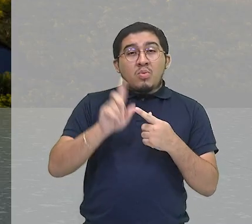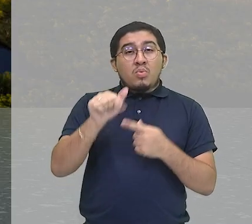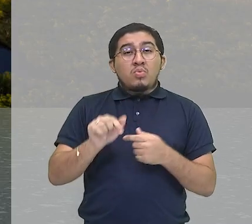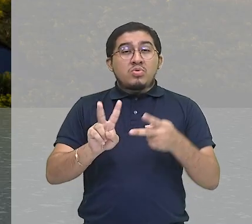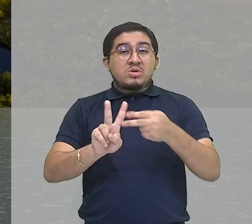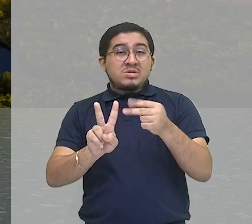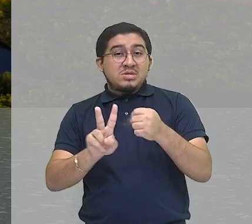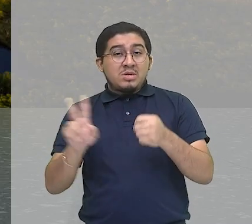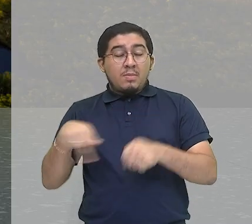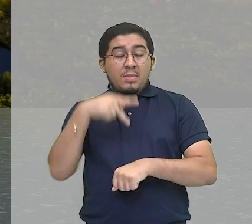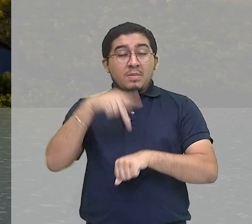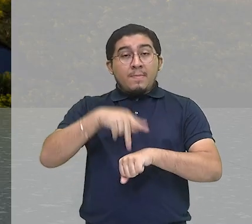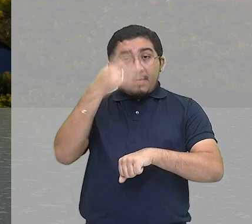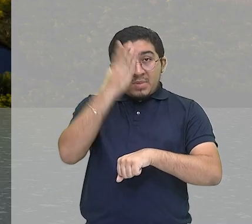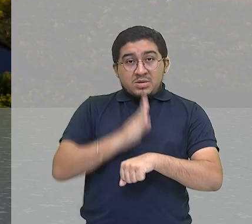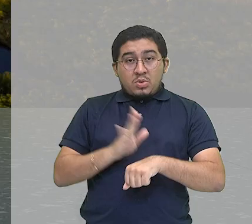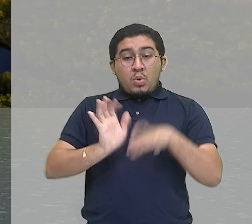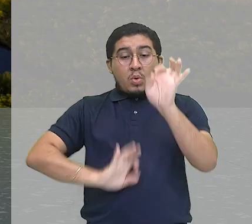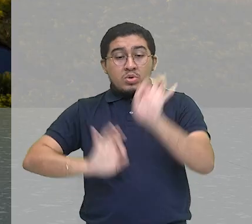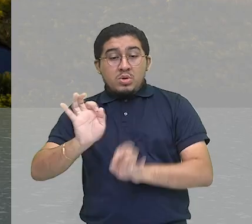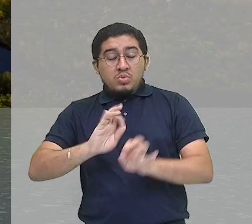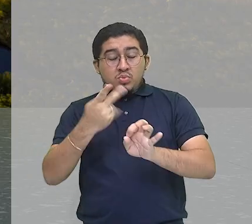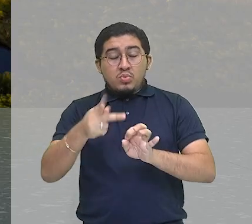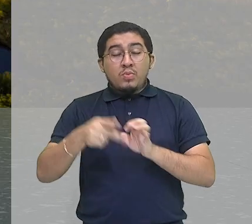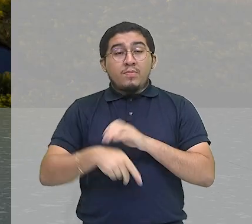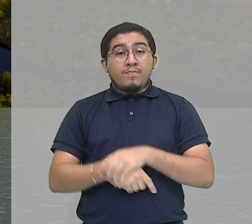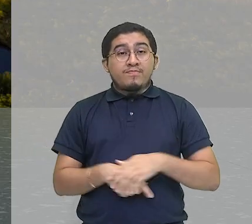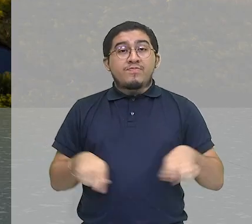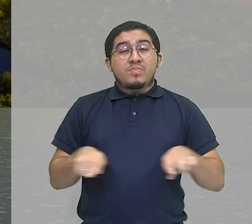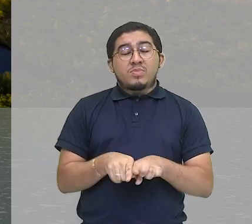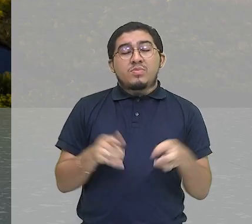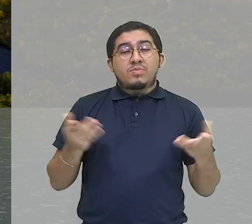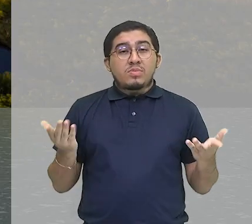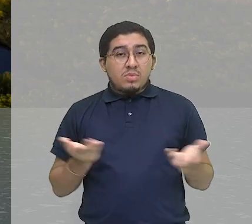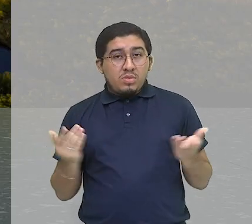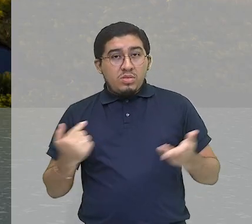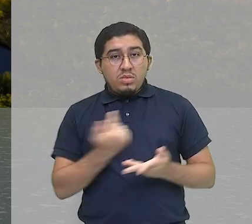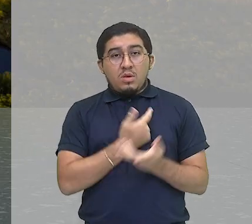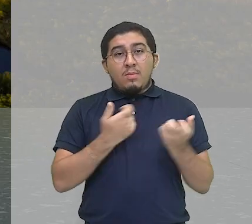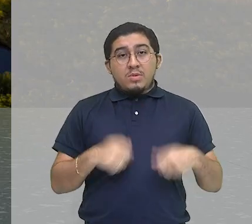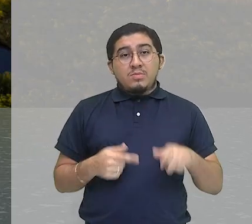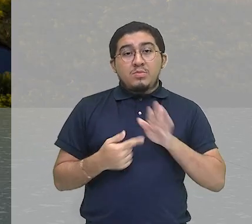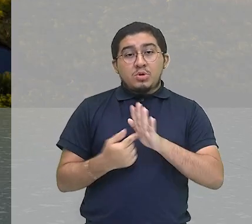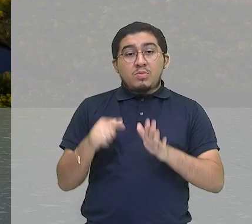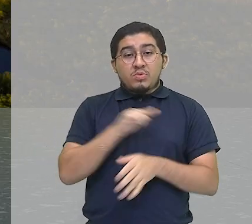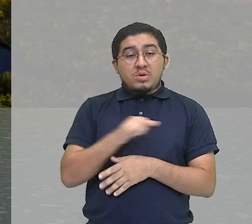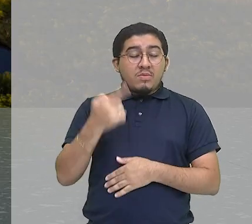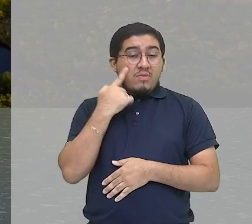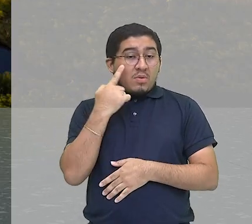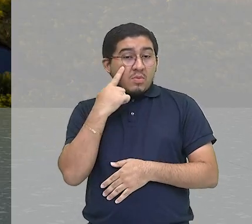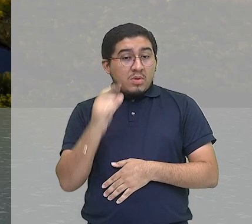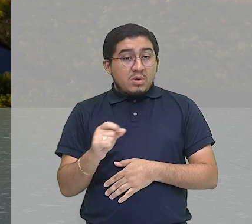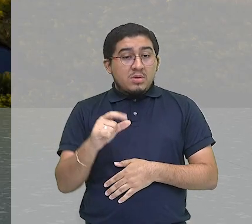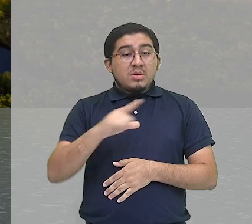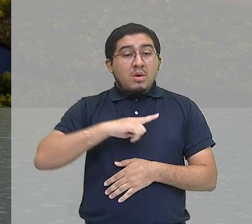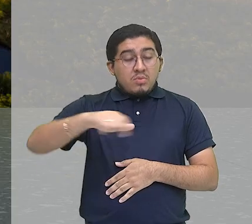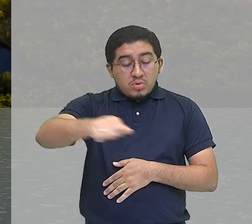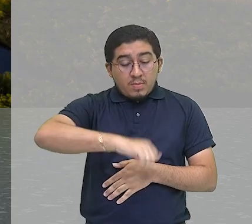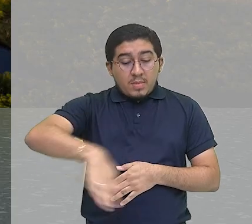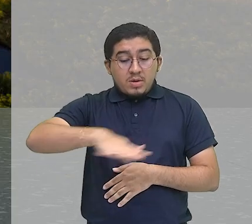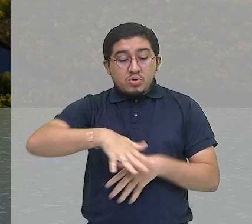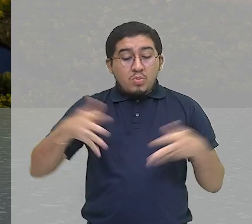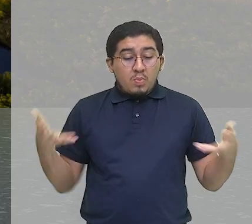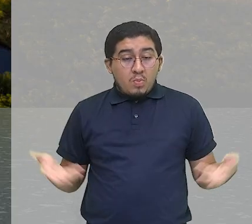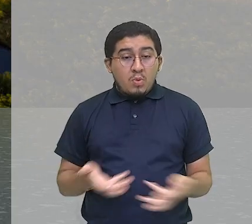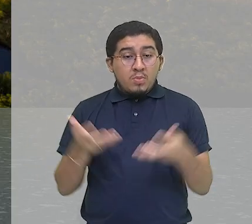se organizaram. Atualmente, nós podemos destacar para vocês as redes de